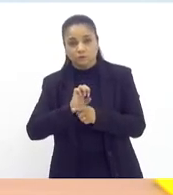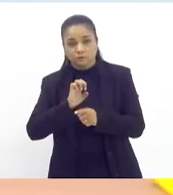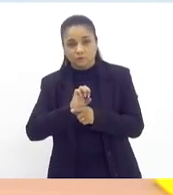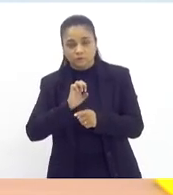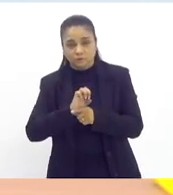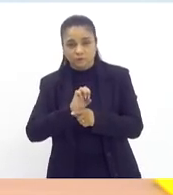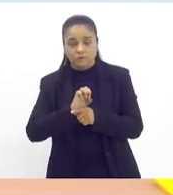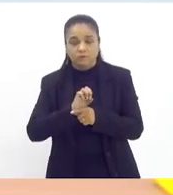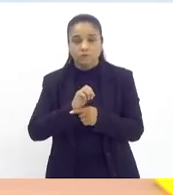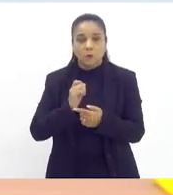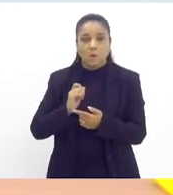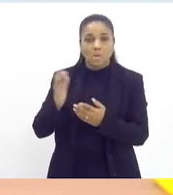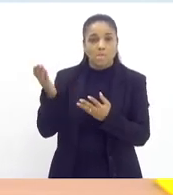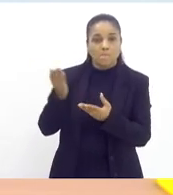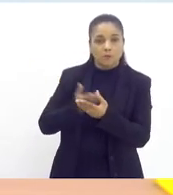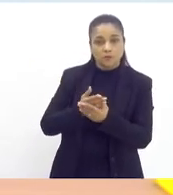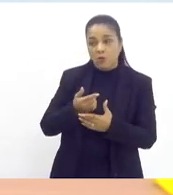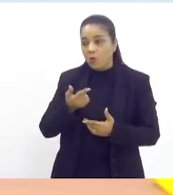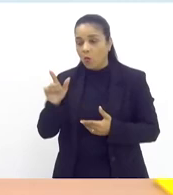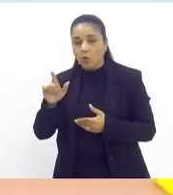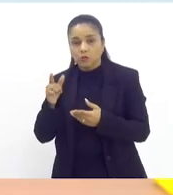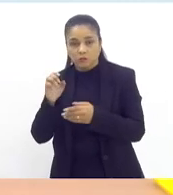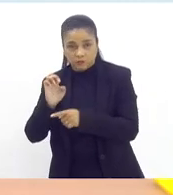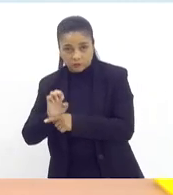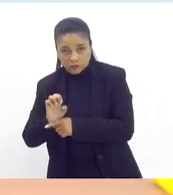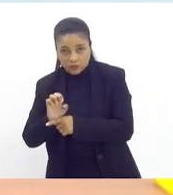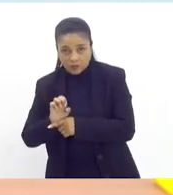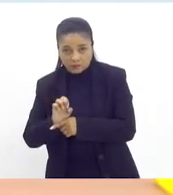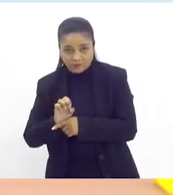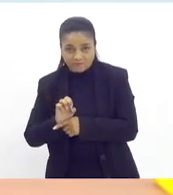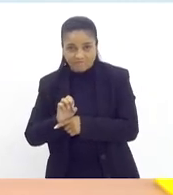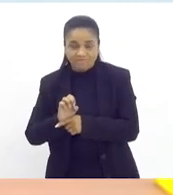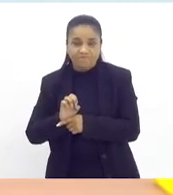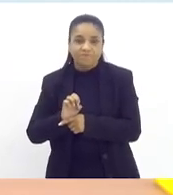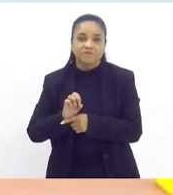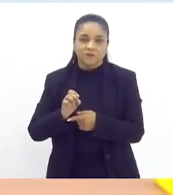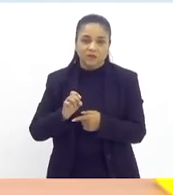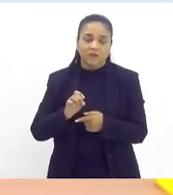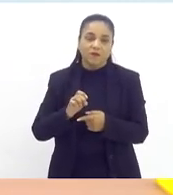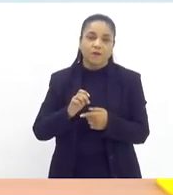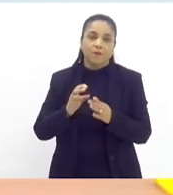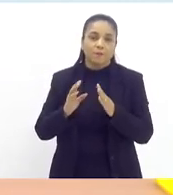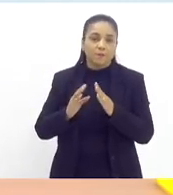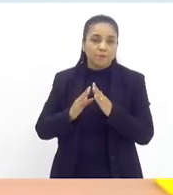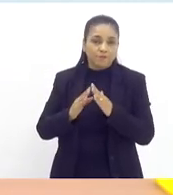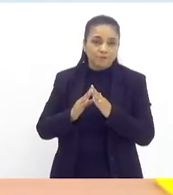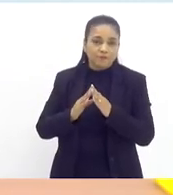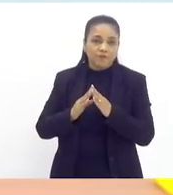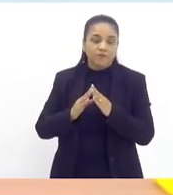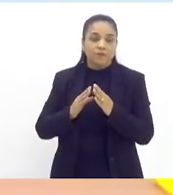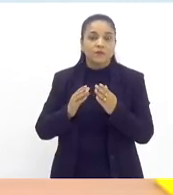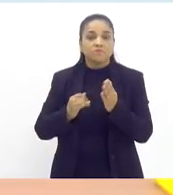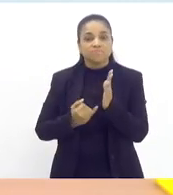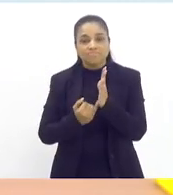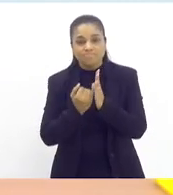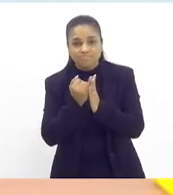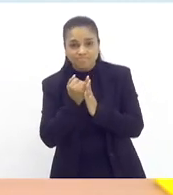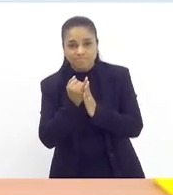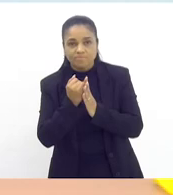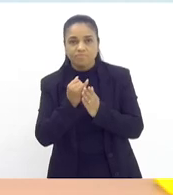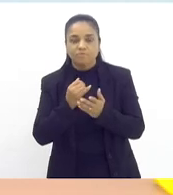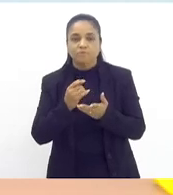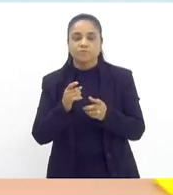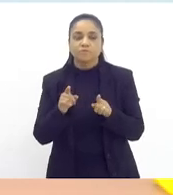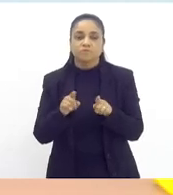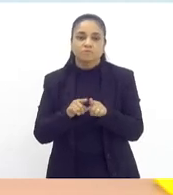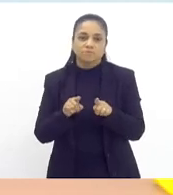processado em outro estado, fica claro que o imposto vai pertencer ao estado de residência do decujus, porque isso tem levado a um planejamento tributário, e, sobretudo,